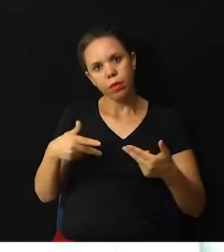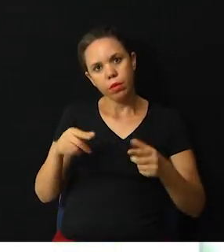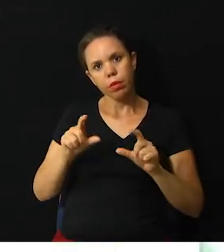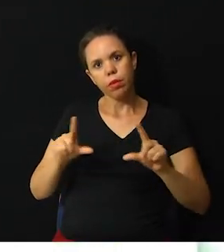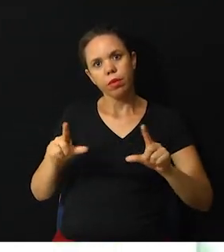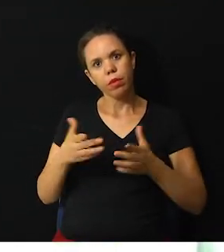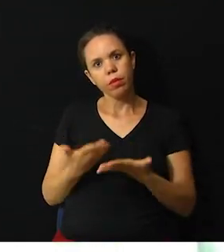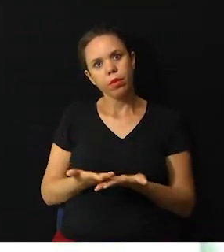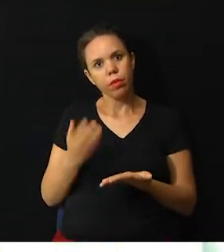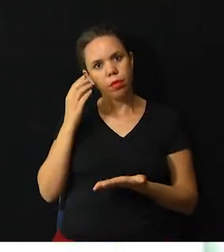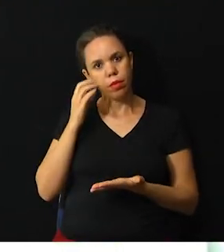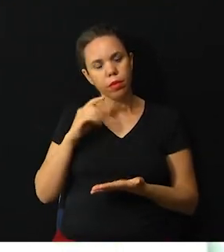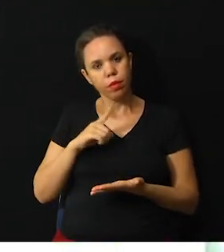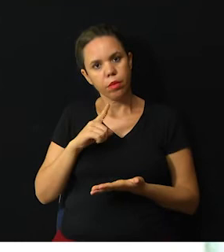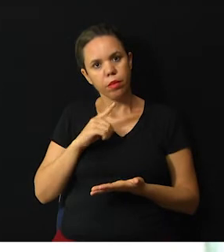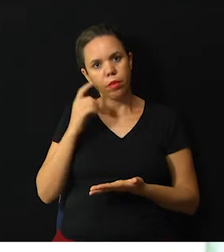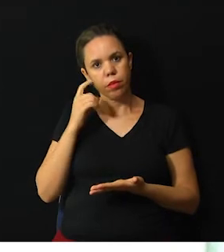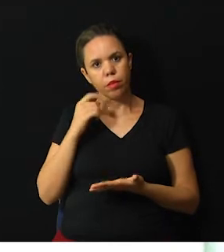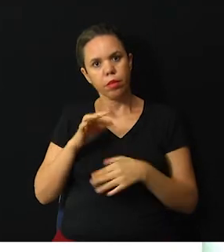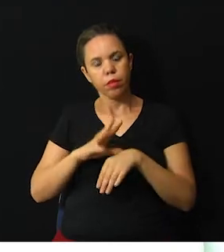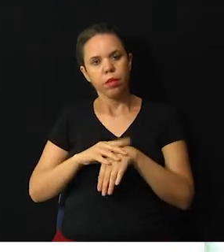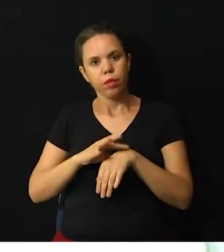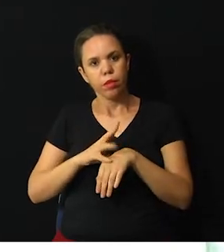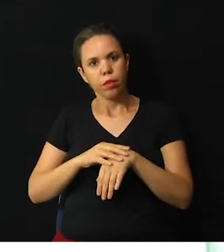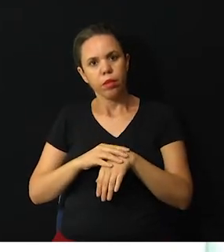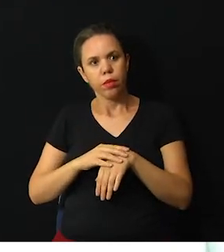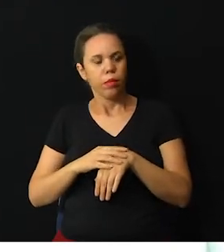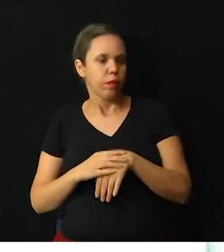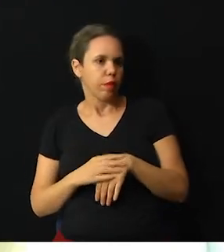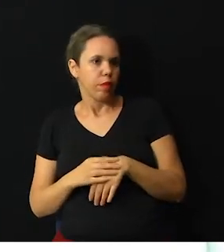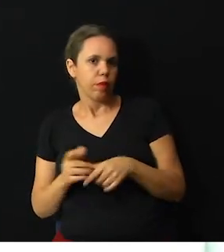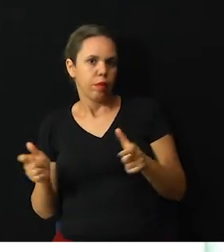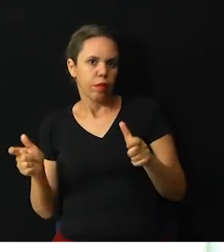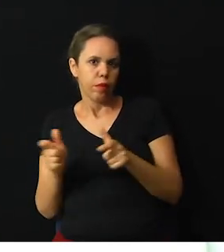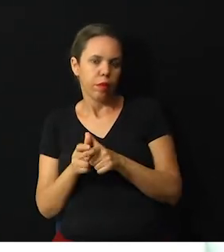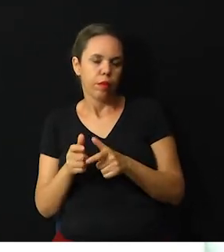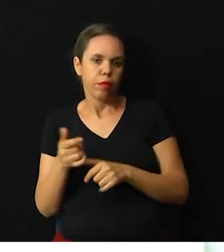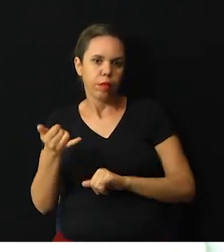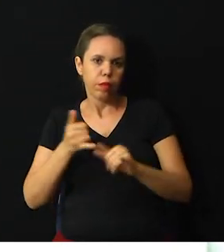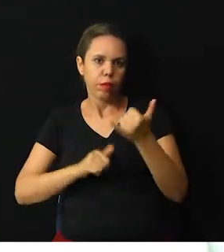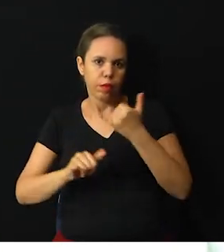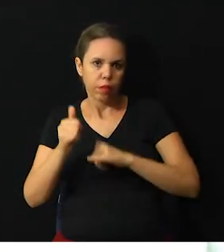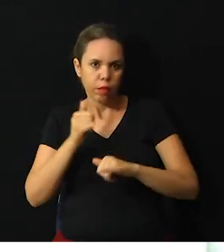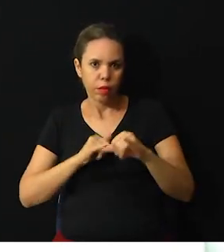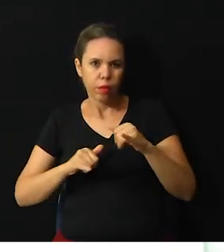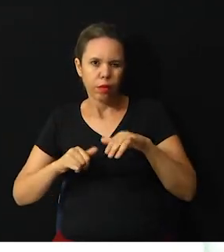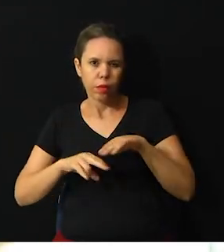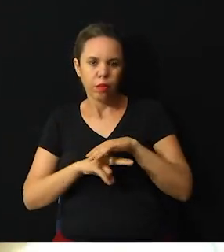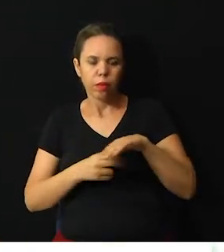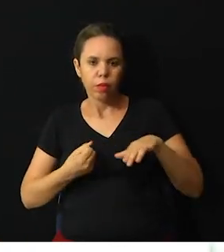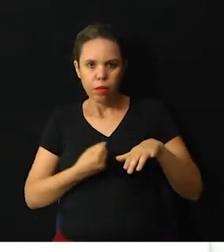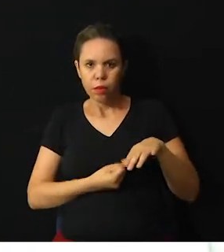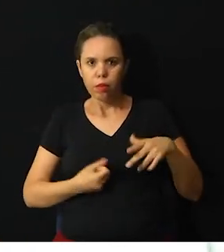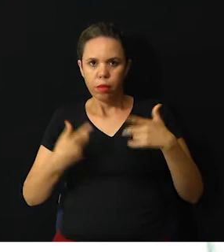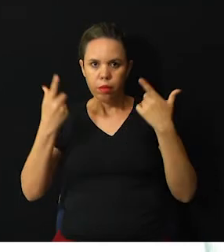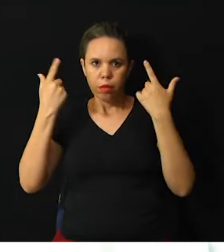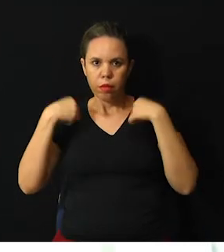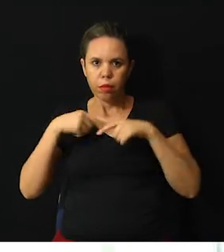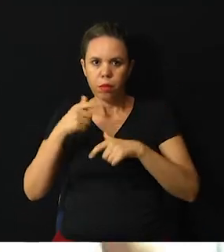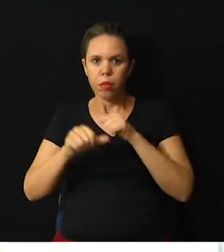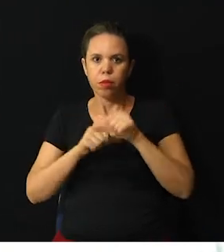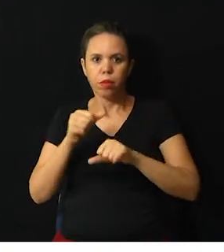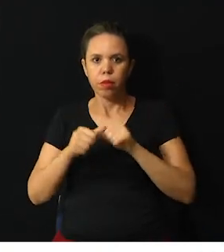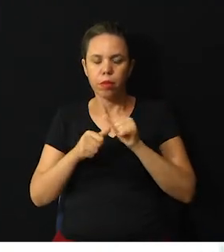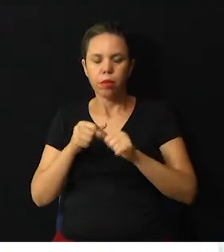emaranhados, etc. Mas eu também vou ter muita doença dos pequenos vasos, alterações na ressonância, que são alterações